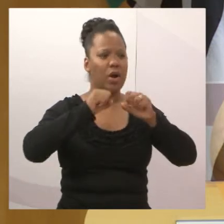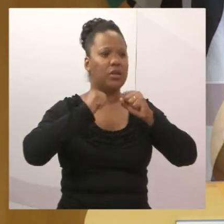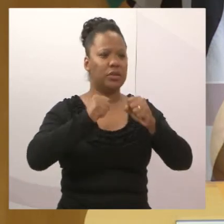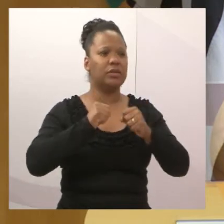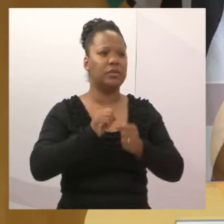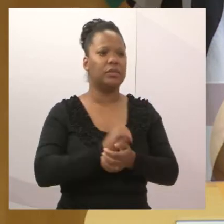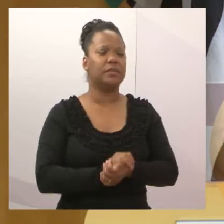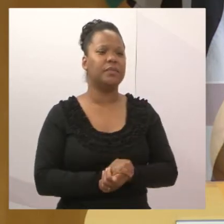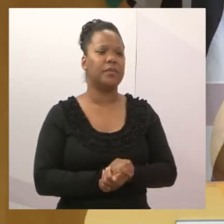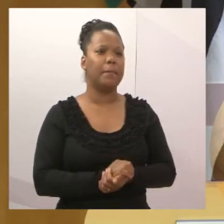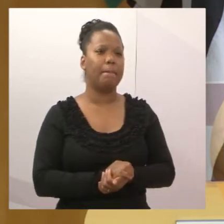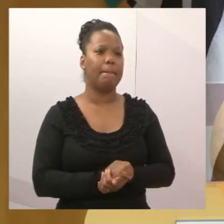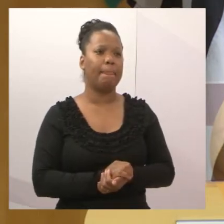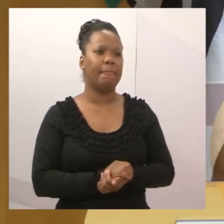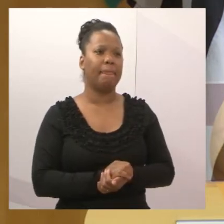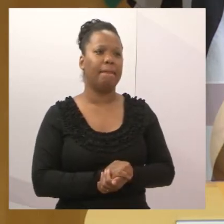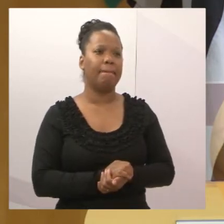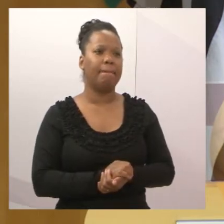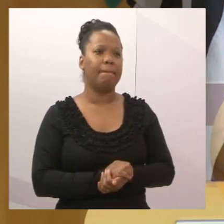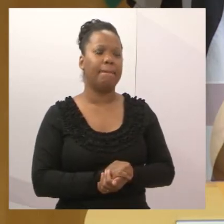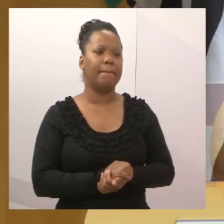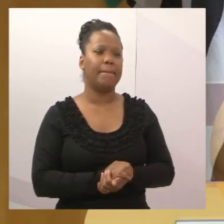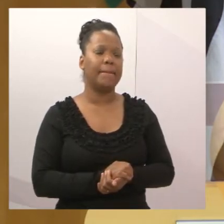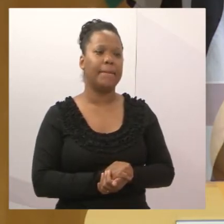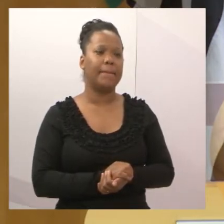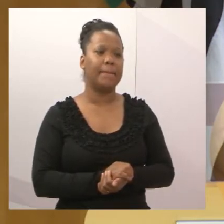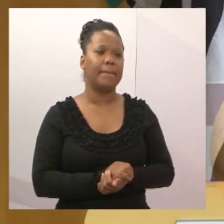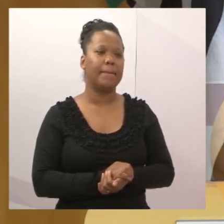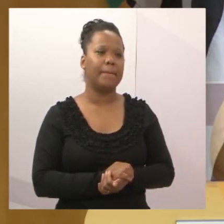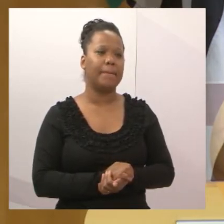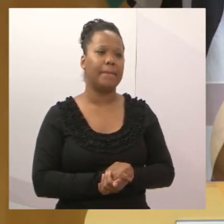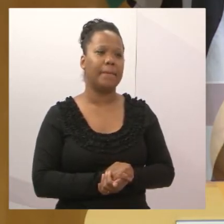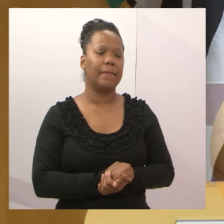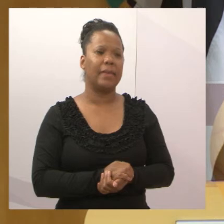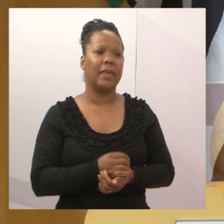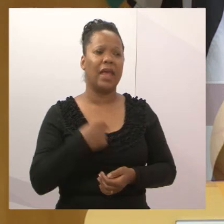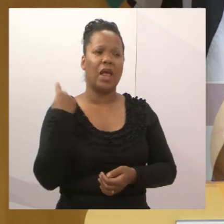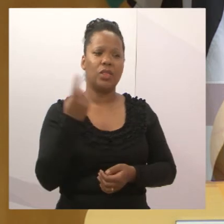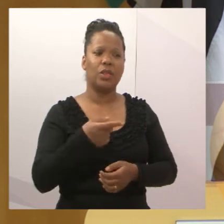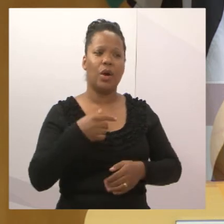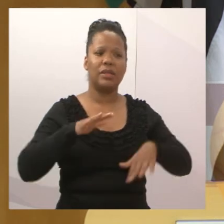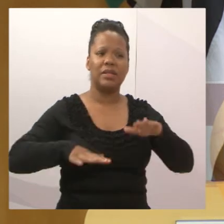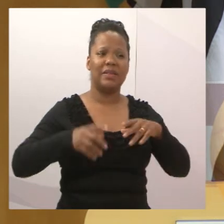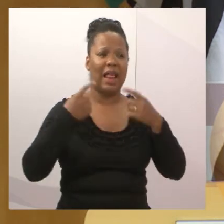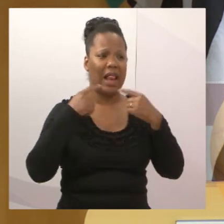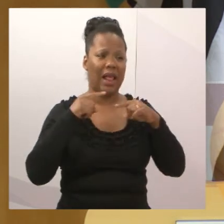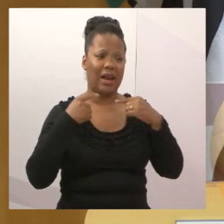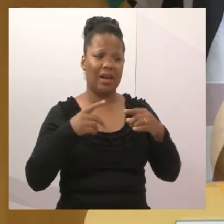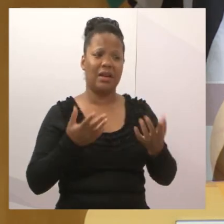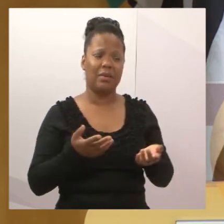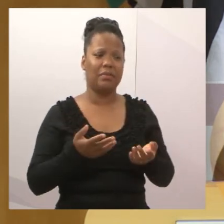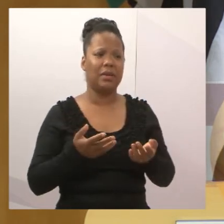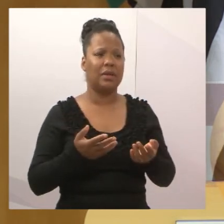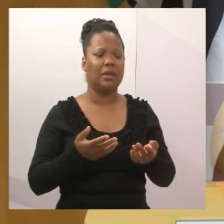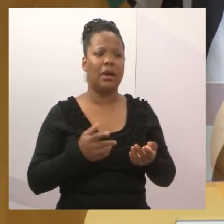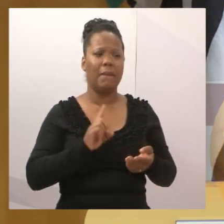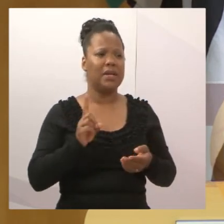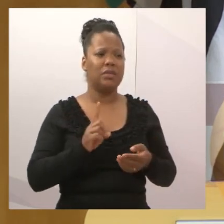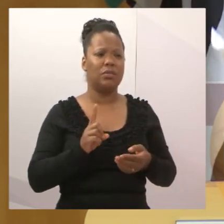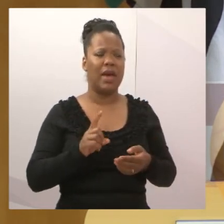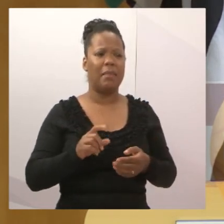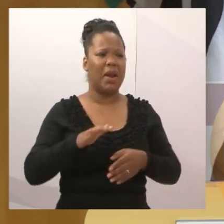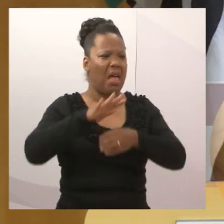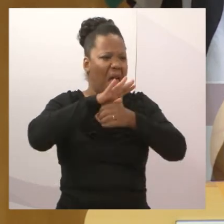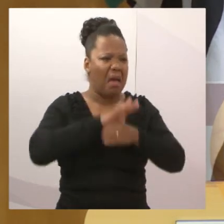cidade. Mas, por fim, eu quero aqui terminar dizendo que muitas vezes a gente critica, e essas críticas que a gente faz é construtiva, né? Eu